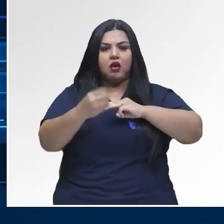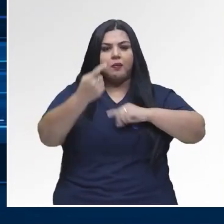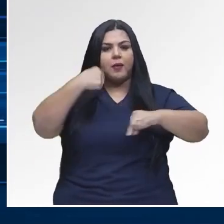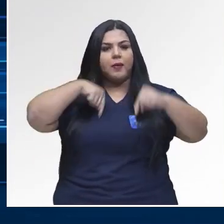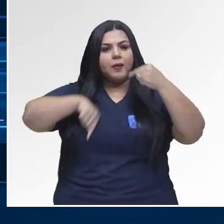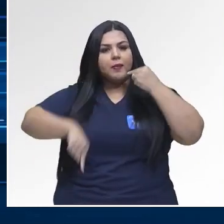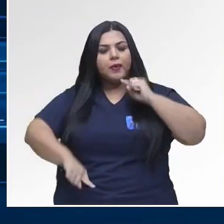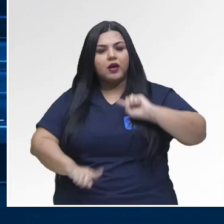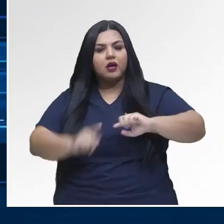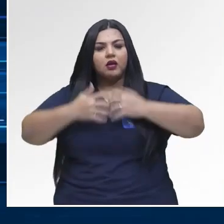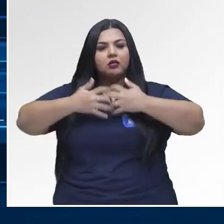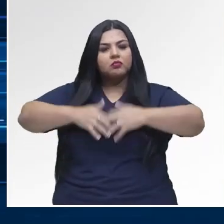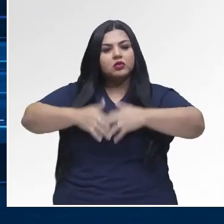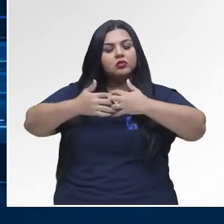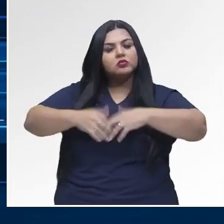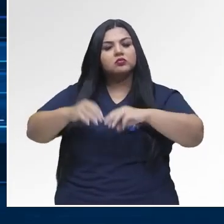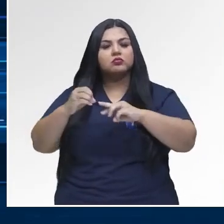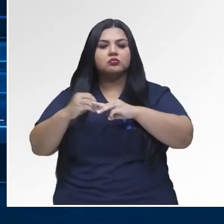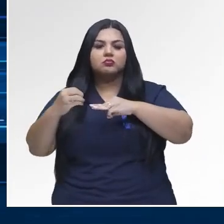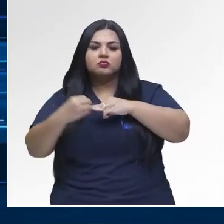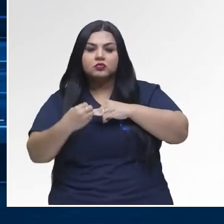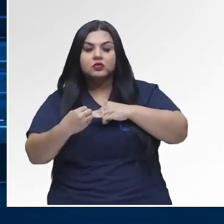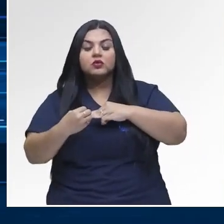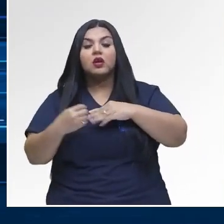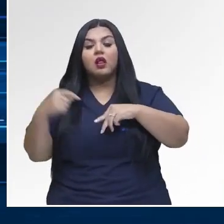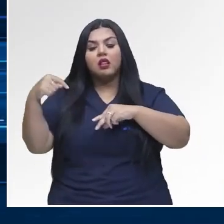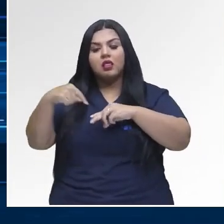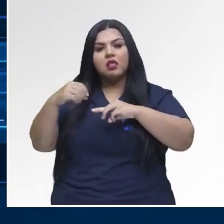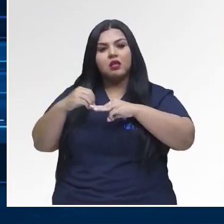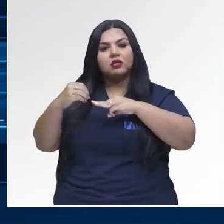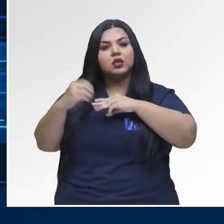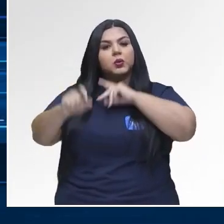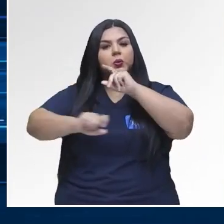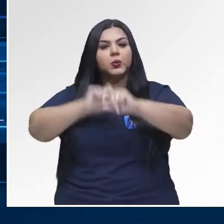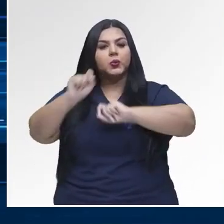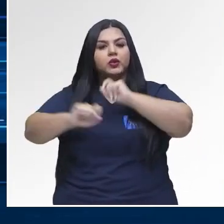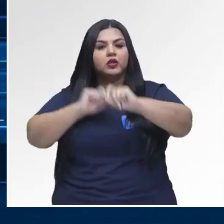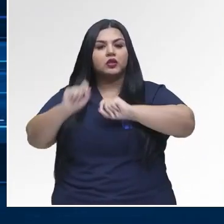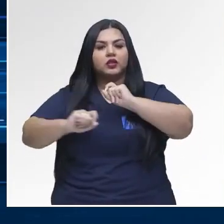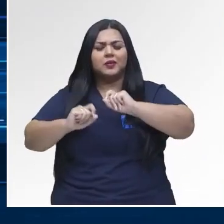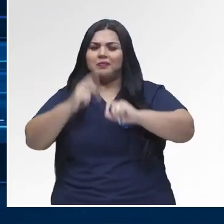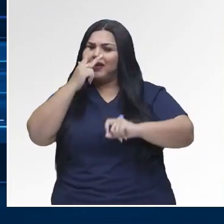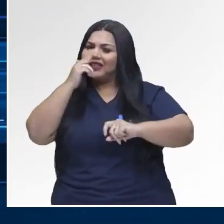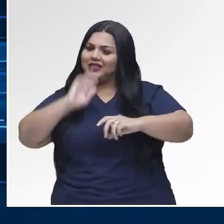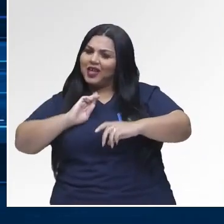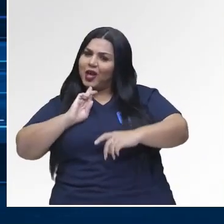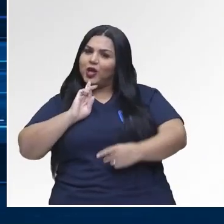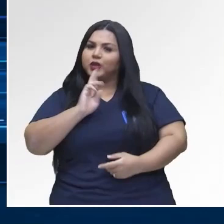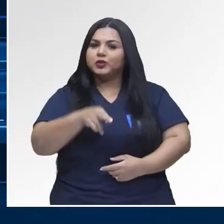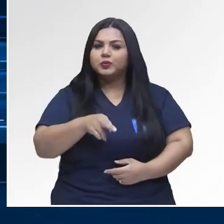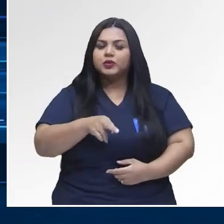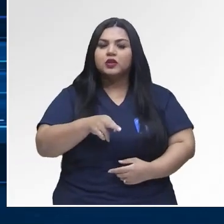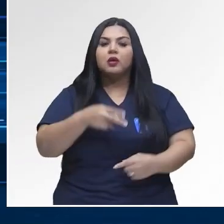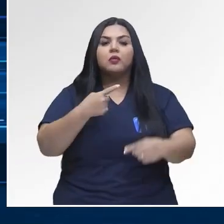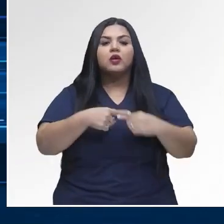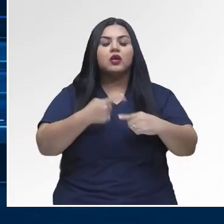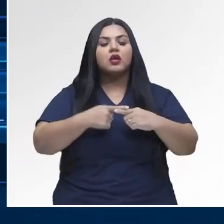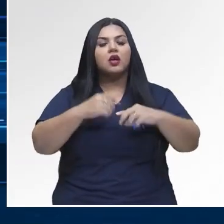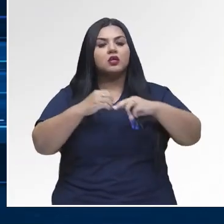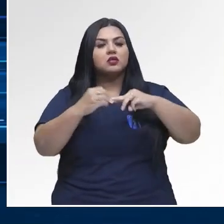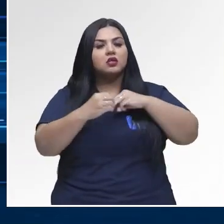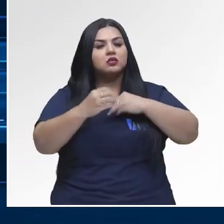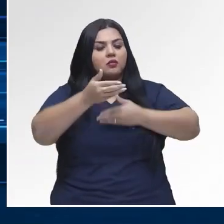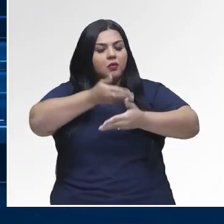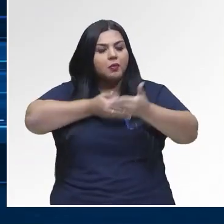do metabolismo celular. Lá nas células já tem o quê? A resposta do metabolismo, porque as células estão constantemente realizando